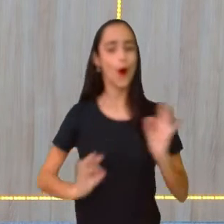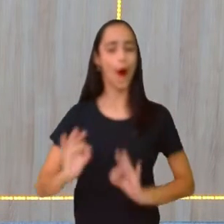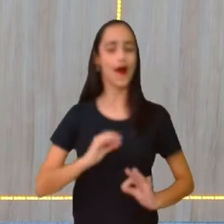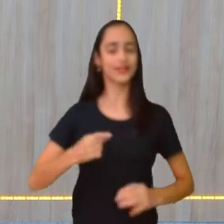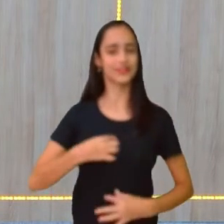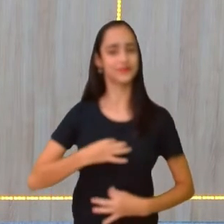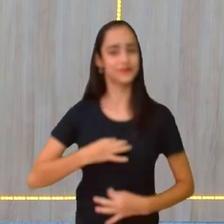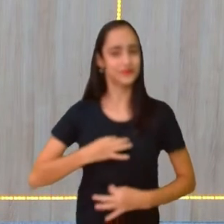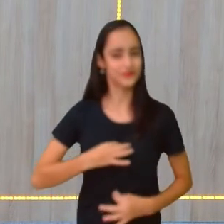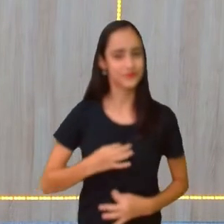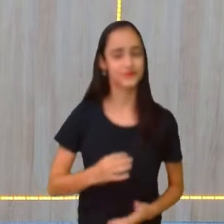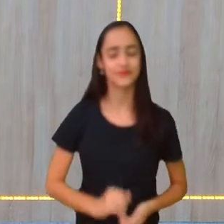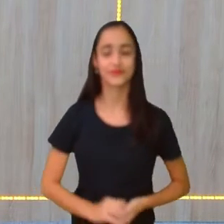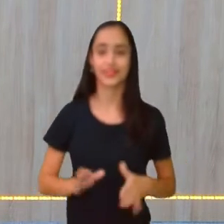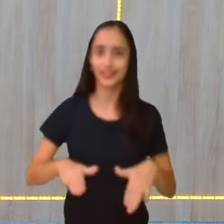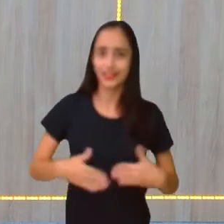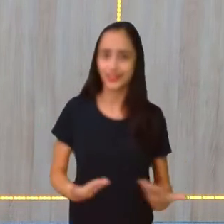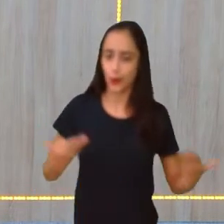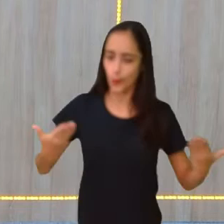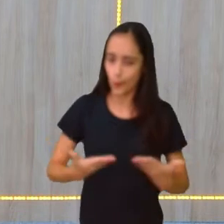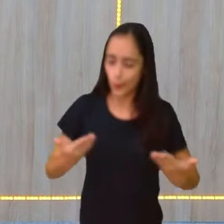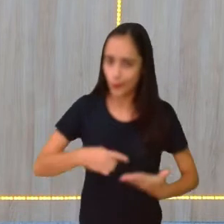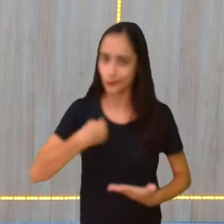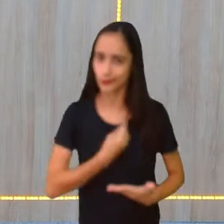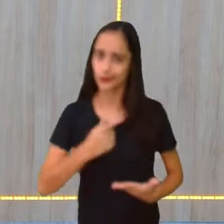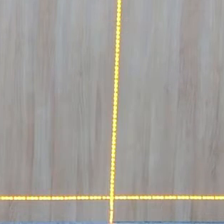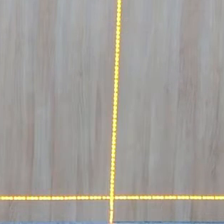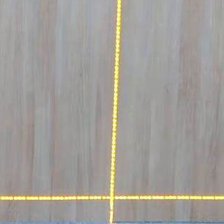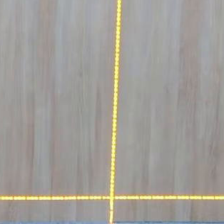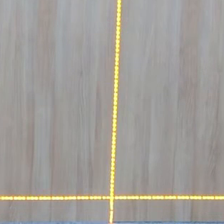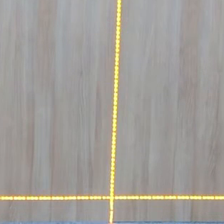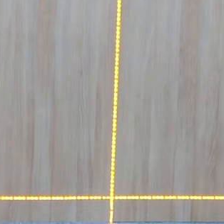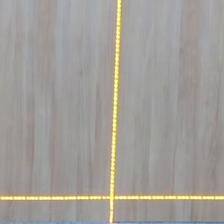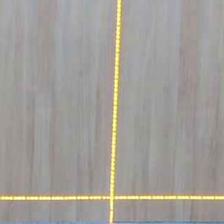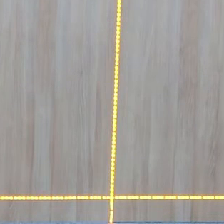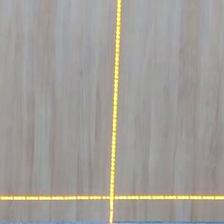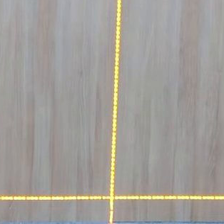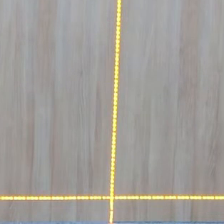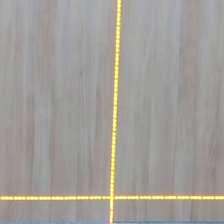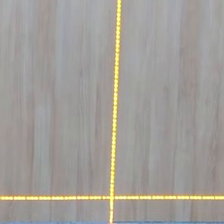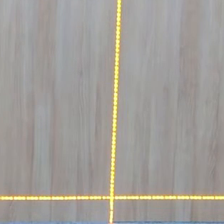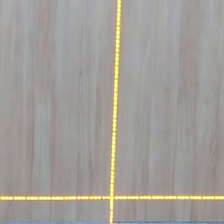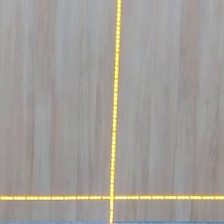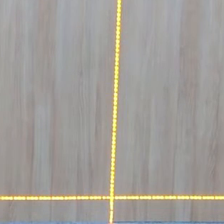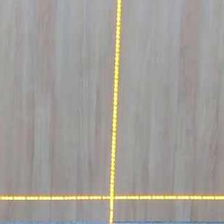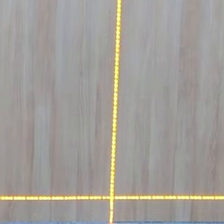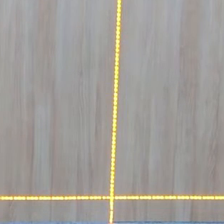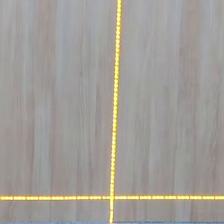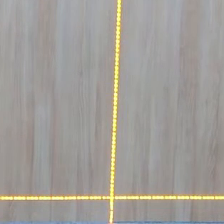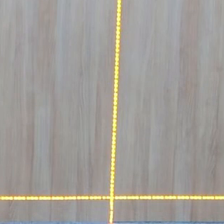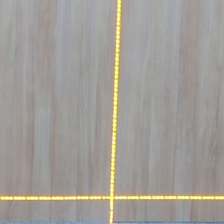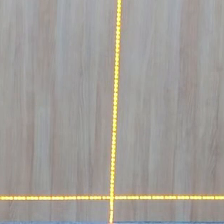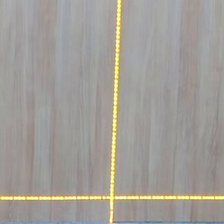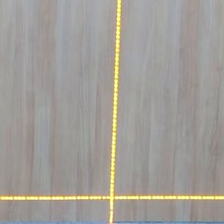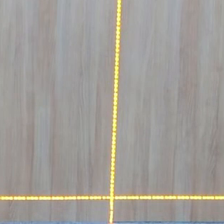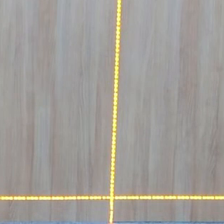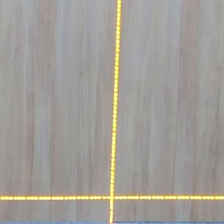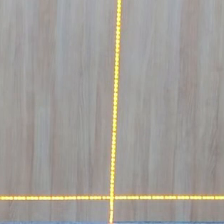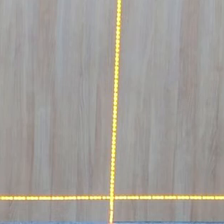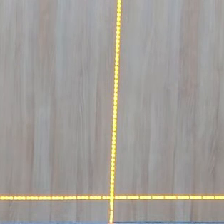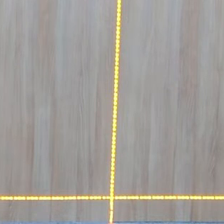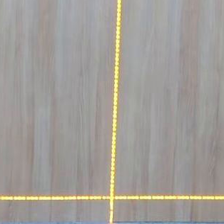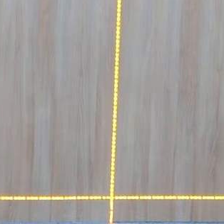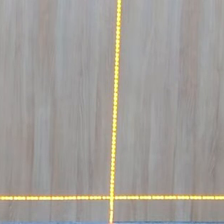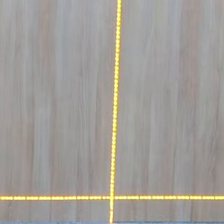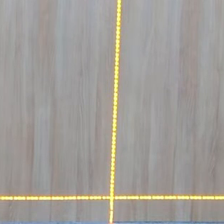Então, hoje a gente conta com a ajuda da Karen, aqui no cantinho a Karen, nossa... E sumiu? Cadê Karen?